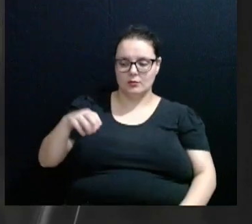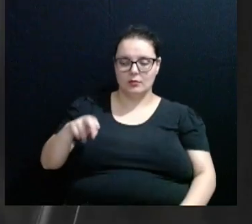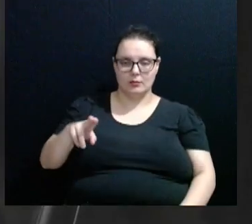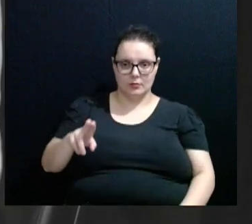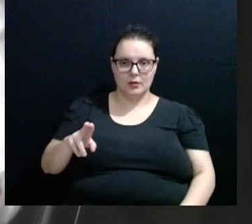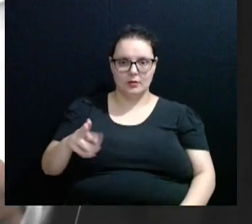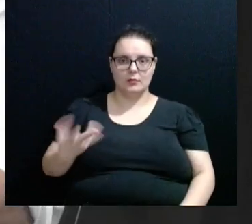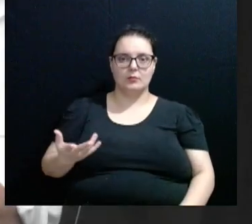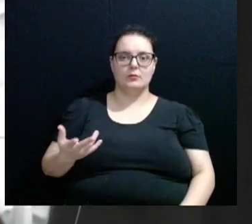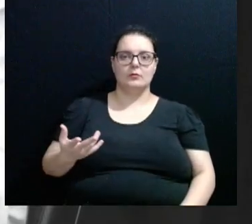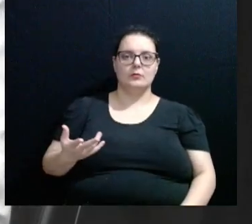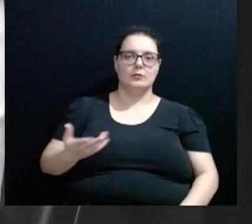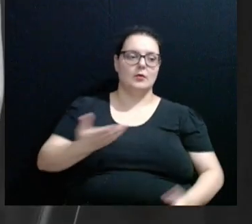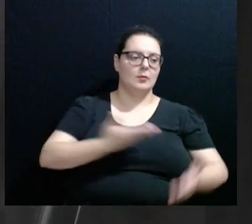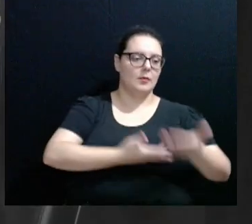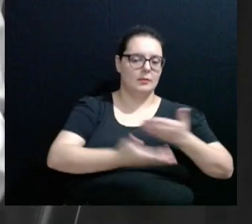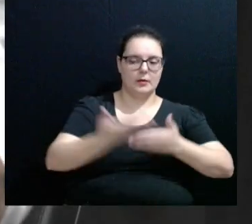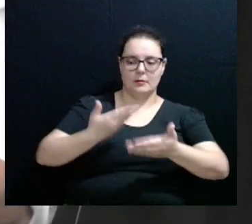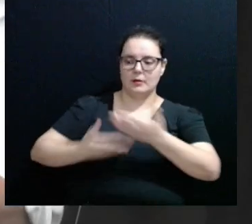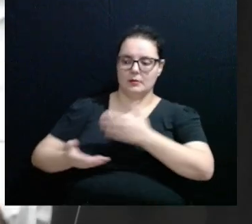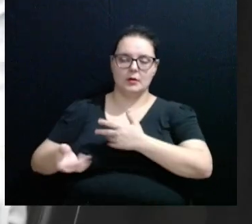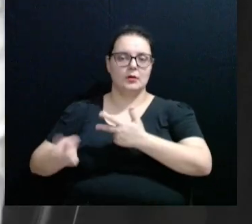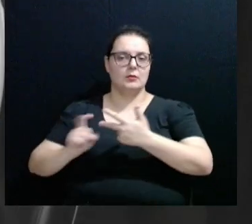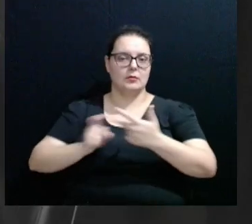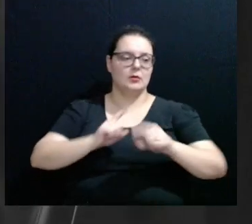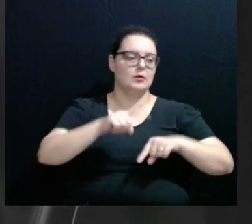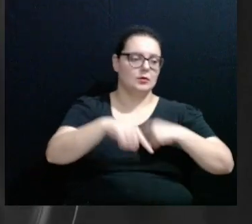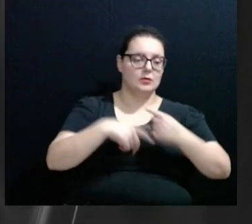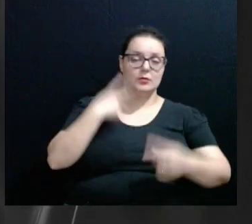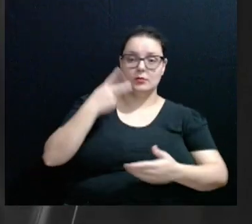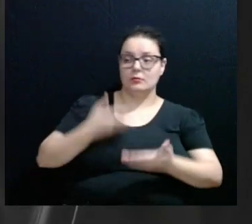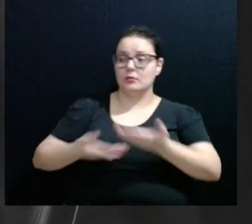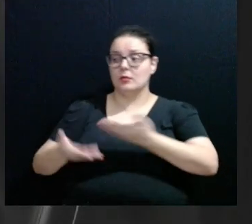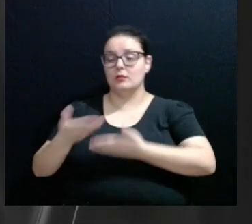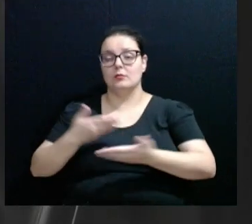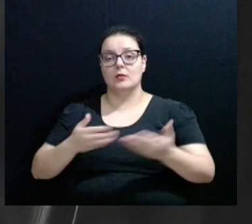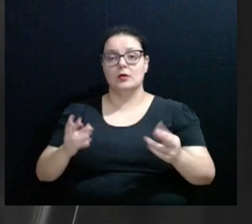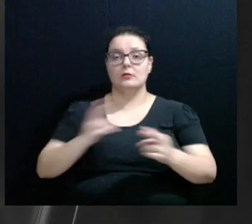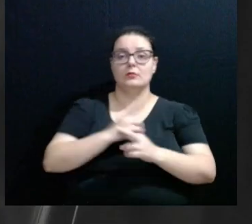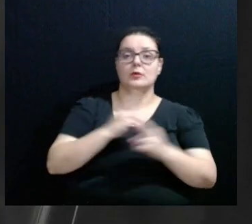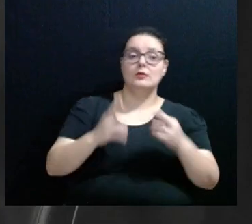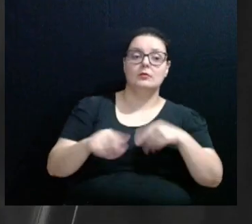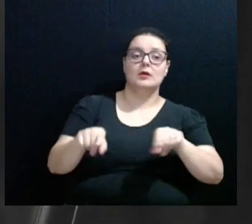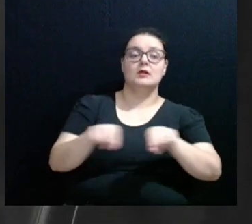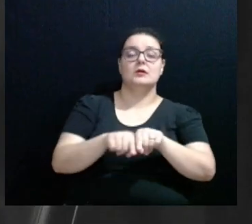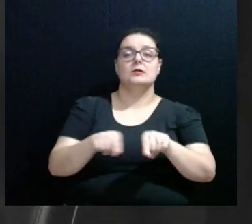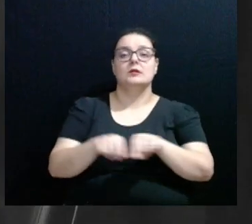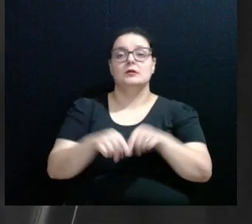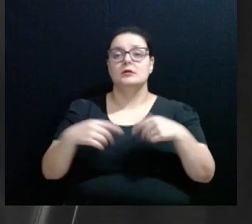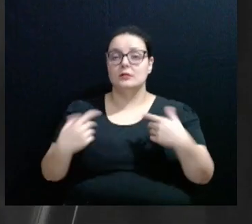nas interlocuções dele com o executivo, com os demais vereadores, e ao mesmo tempo com